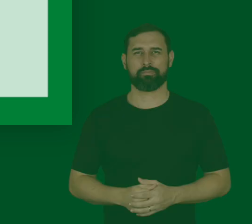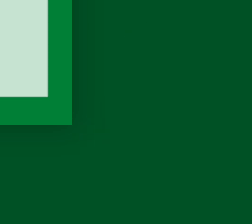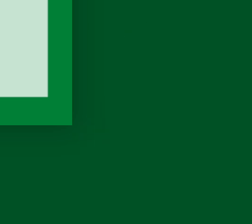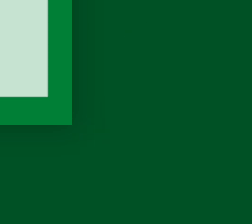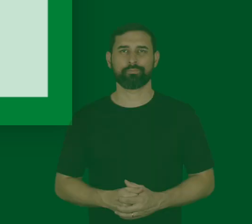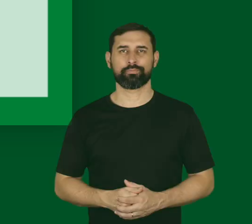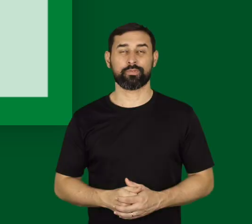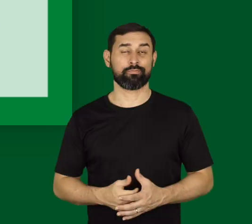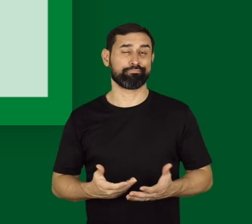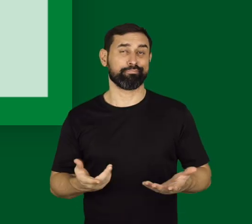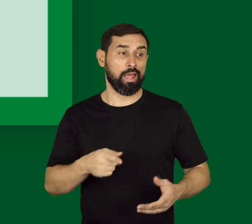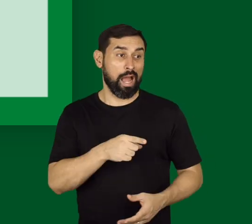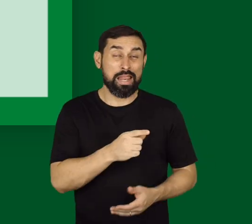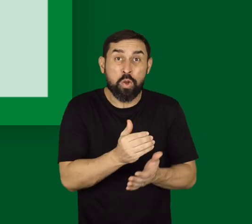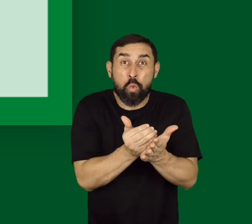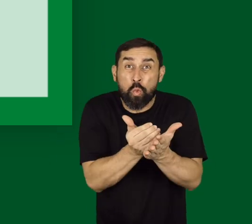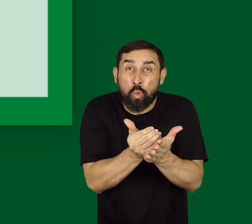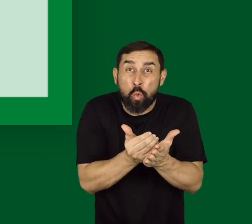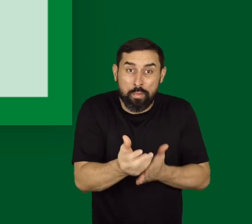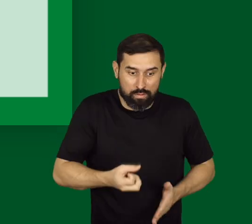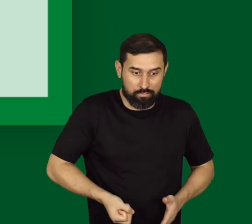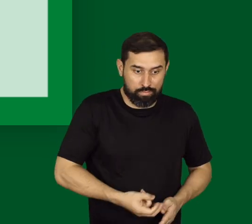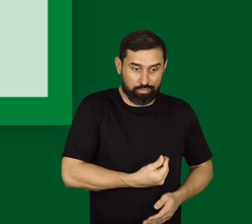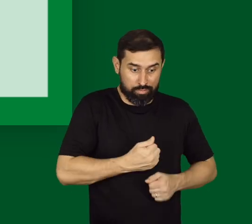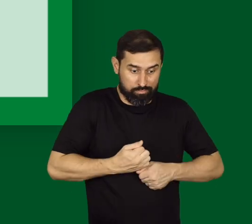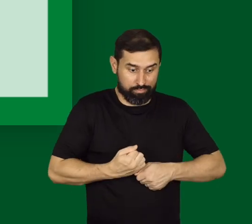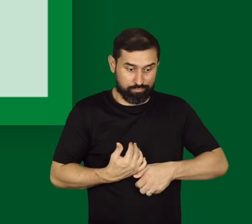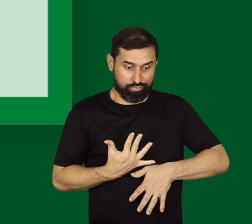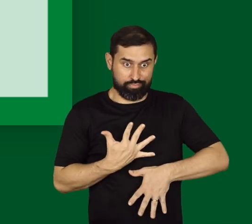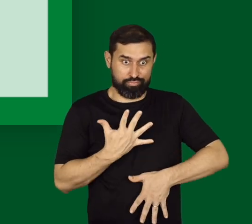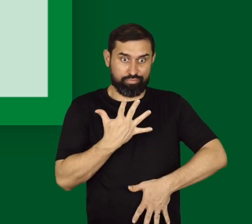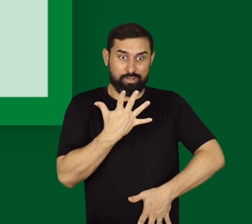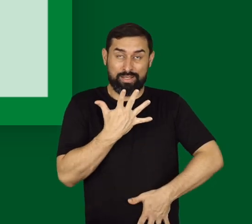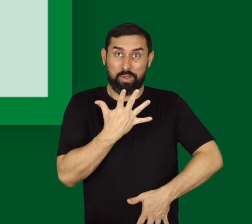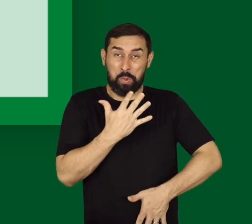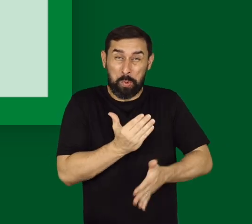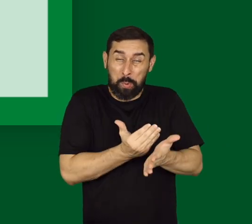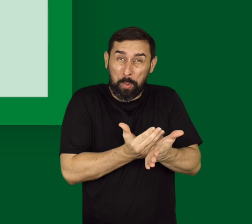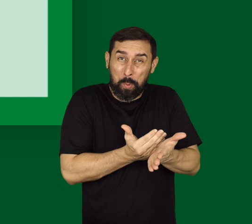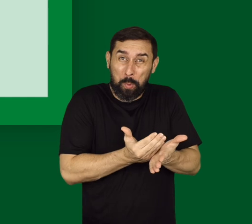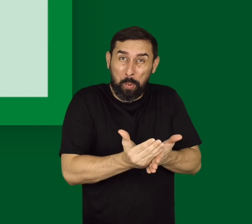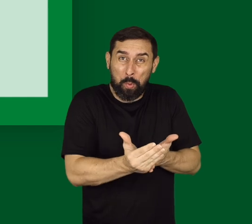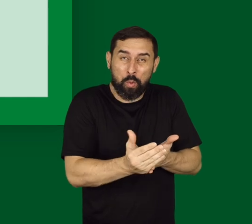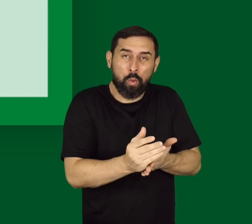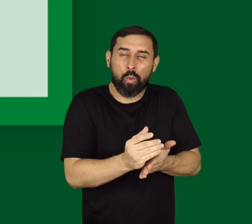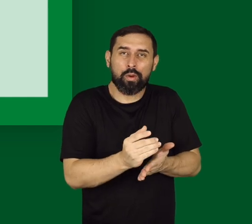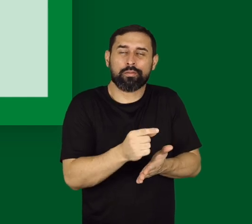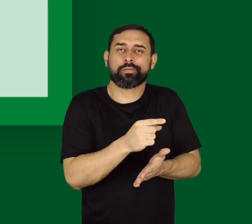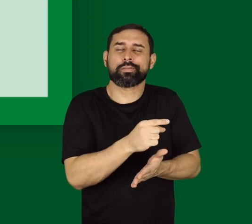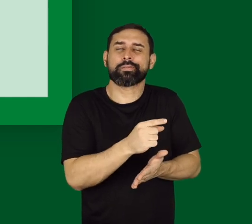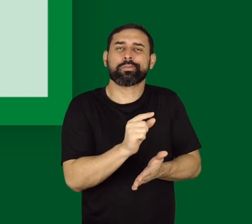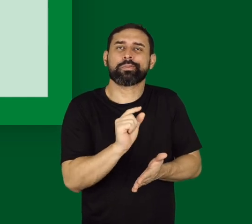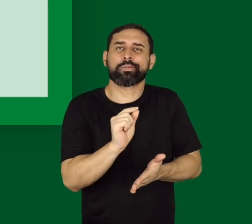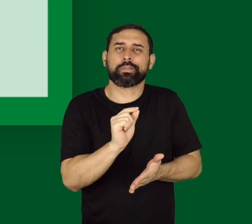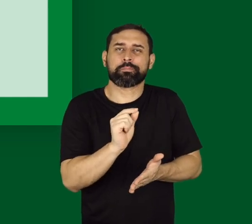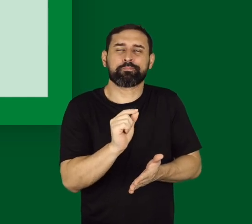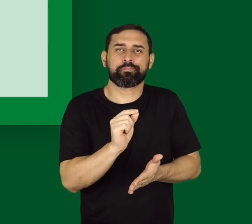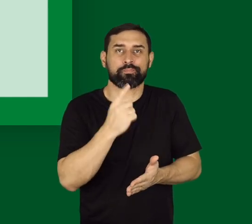hipoglicemia. Então, nessa fase inicial do choque séptico, que é o